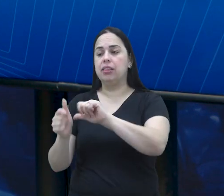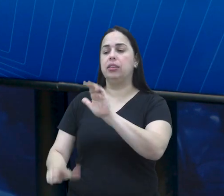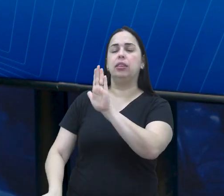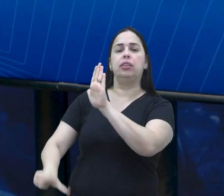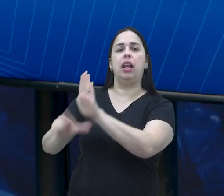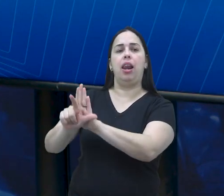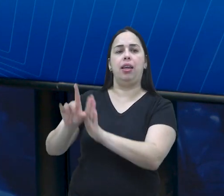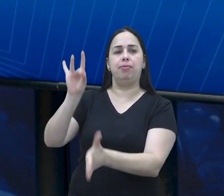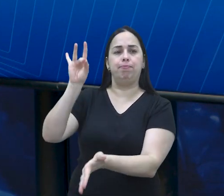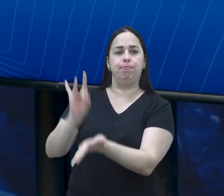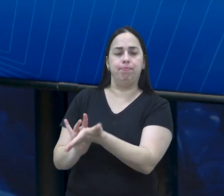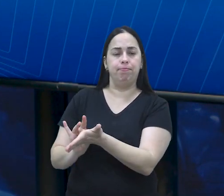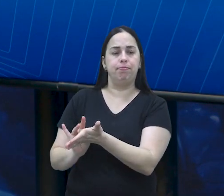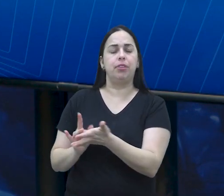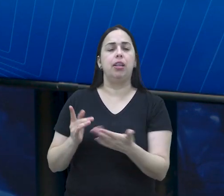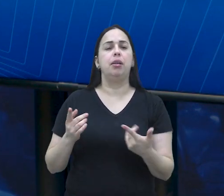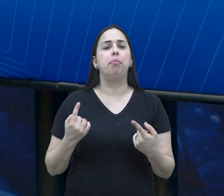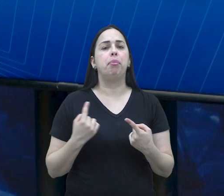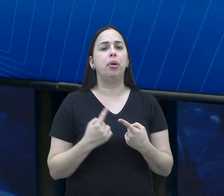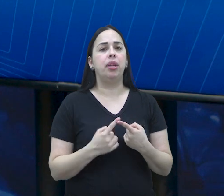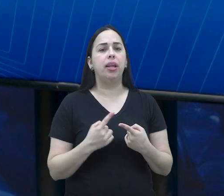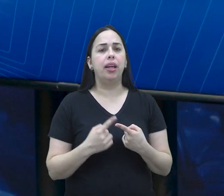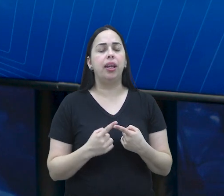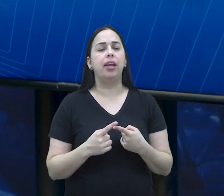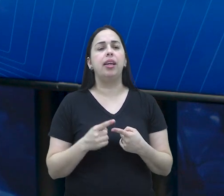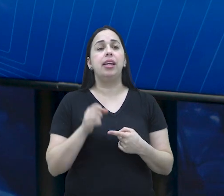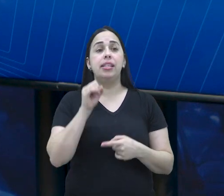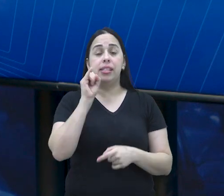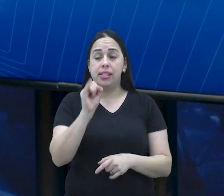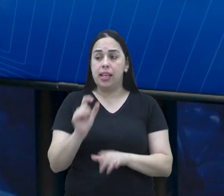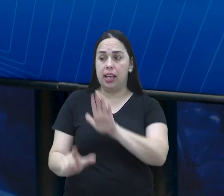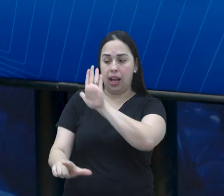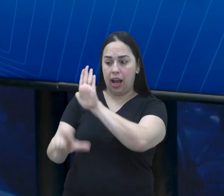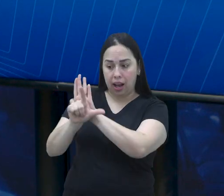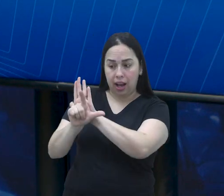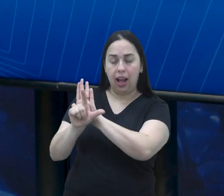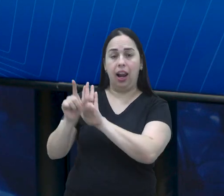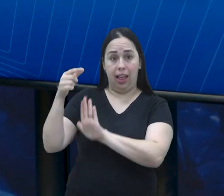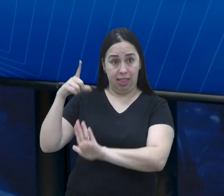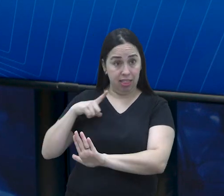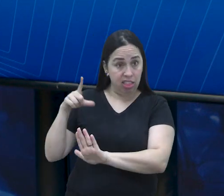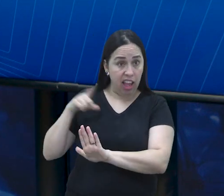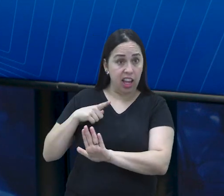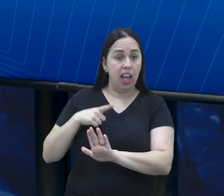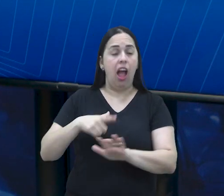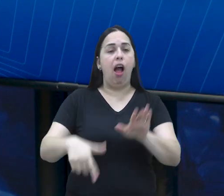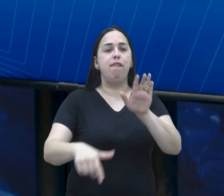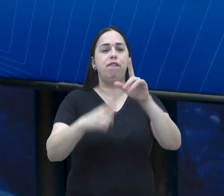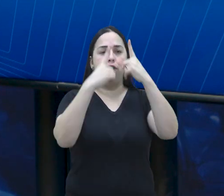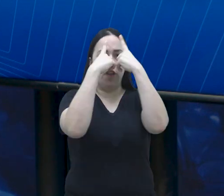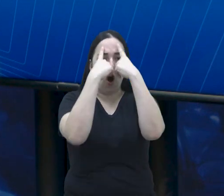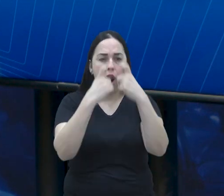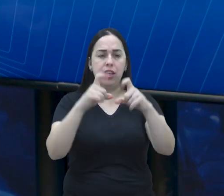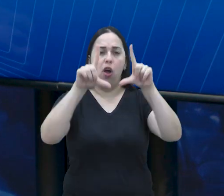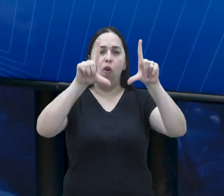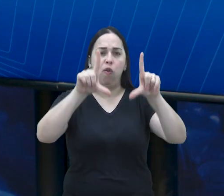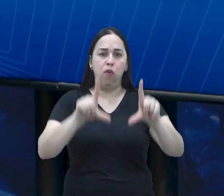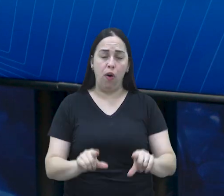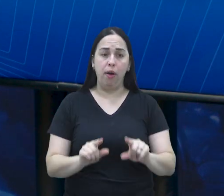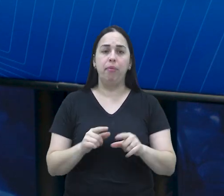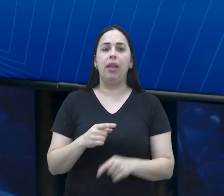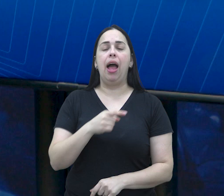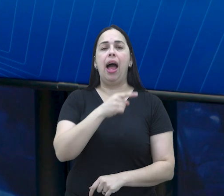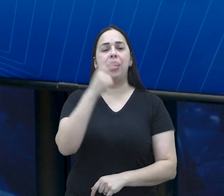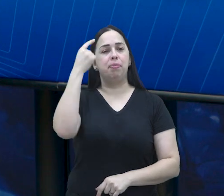política pública, vai ser vantajoso, né? Porque vai diminuir a violência e vai ter efetivamente, porque o que é a Lei Maria da